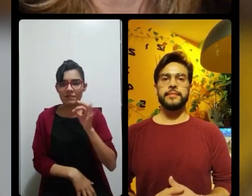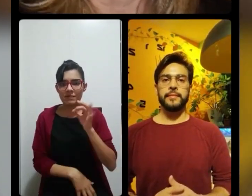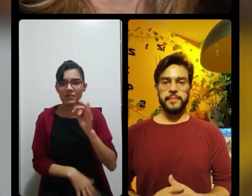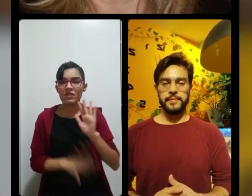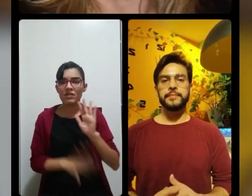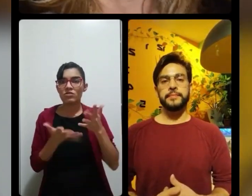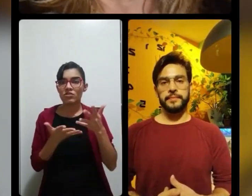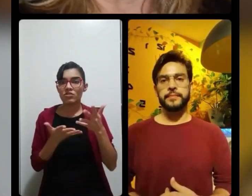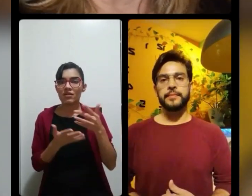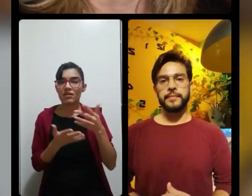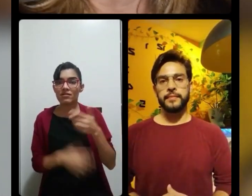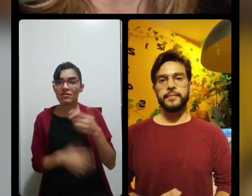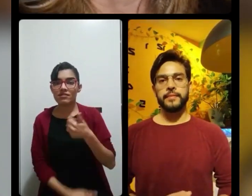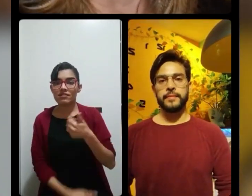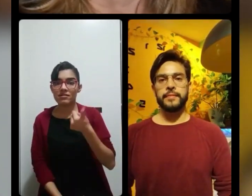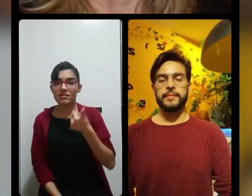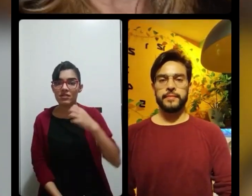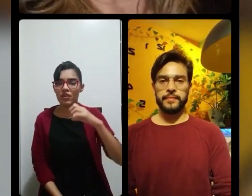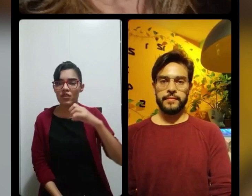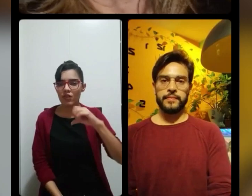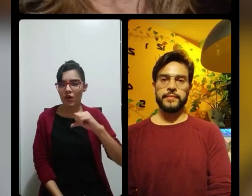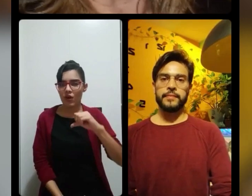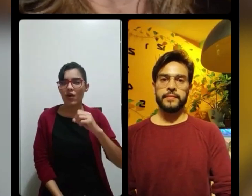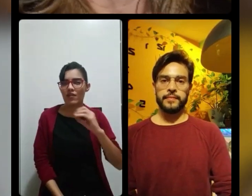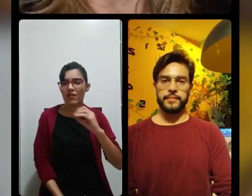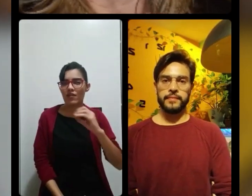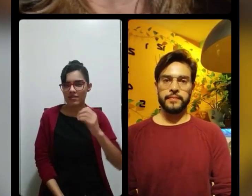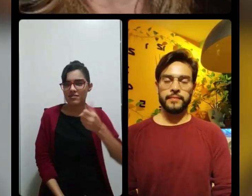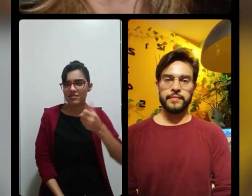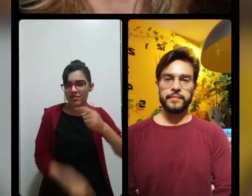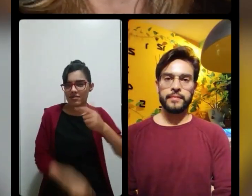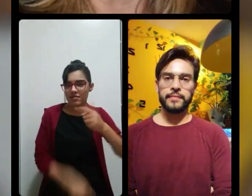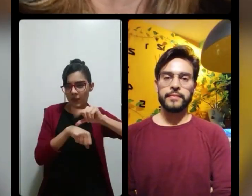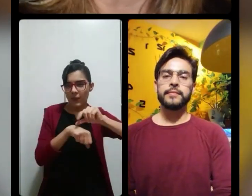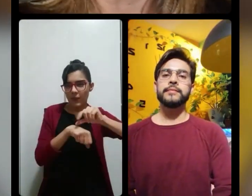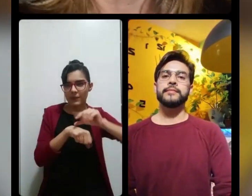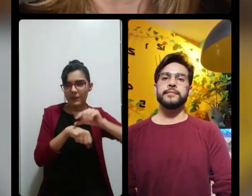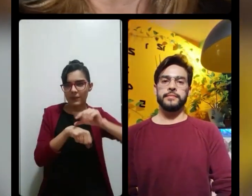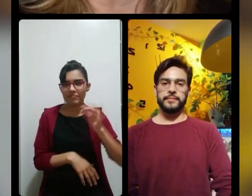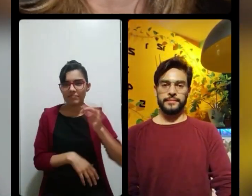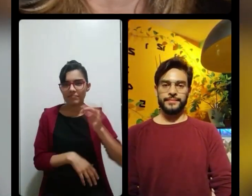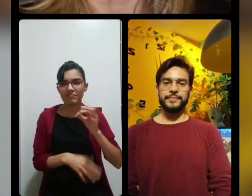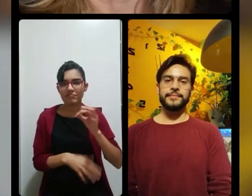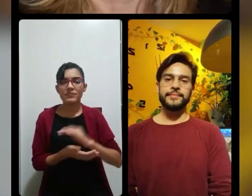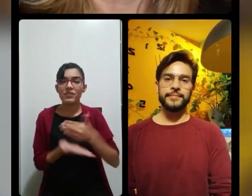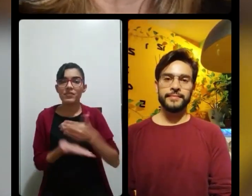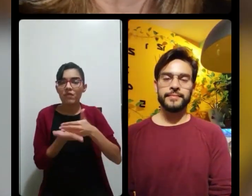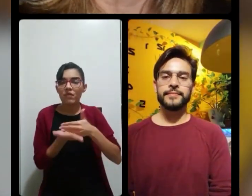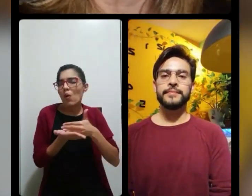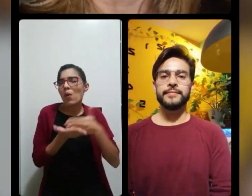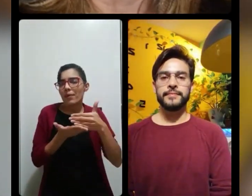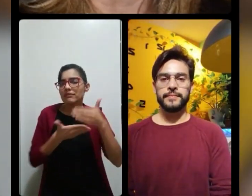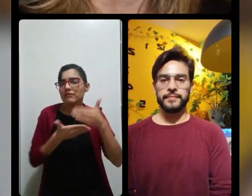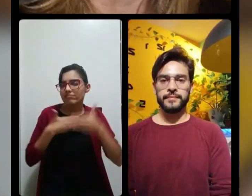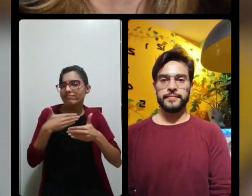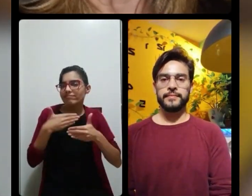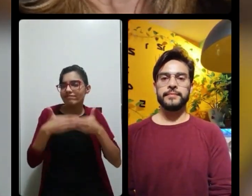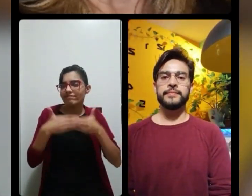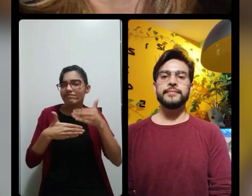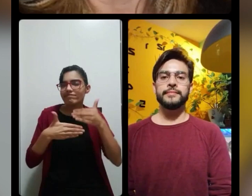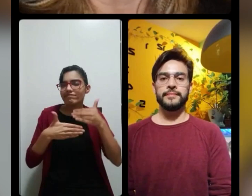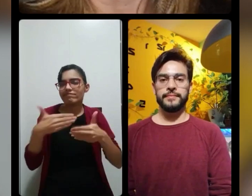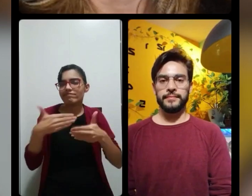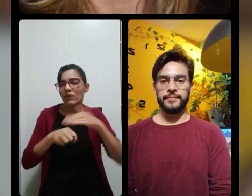7 horas e 6 minutos. Iríamos fazer primeiro um teste, mas como já está no horário, a gente vai aqui devagarzinho falando, esperando as pessoas